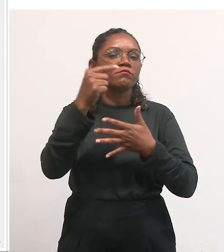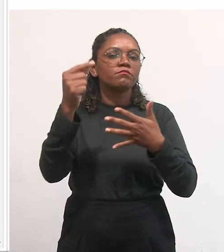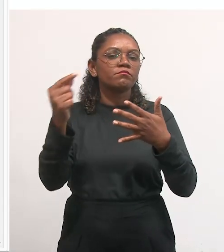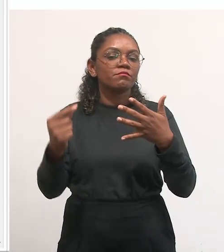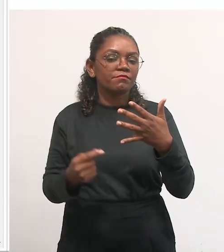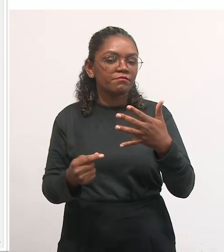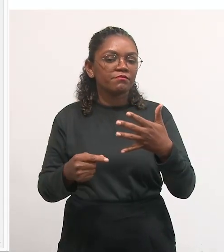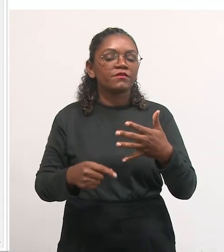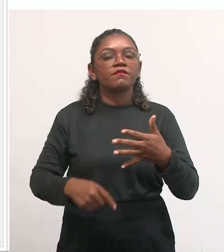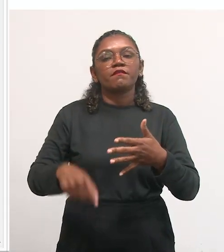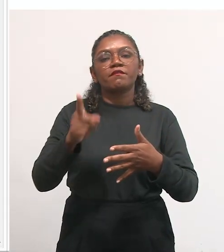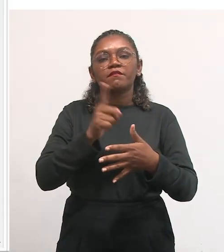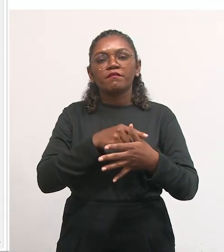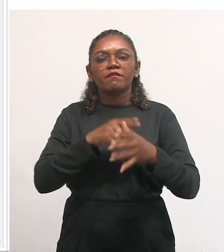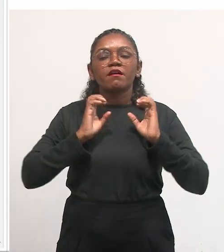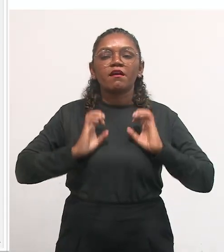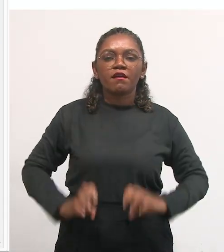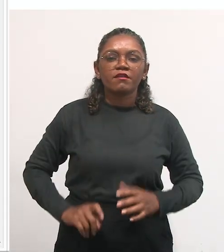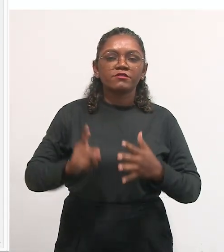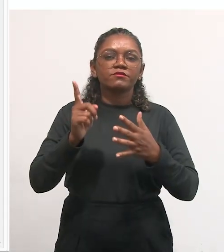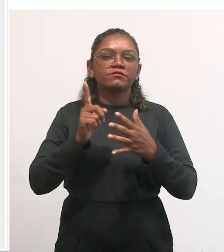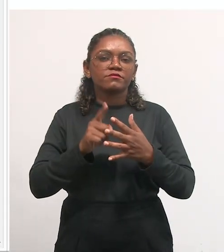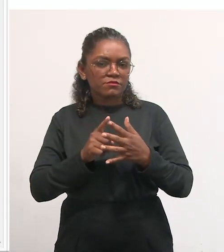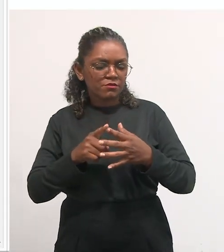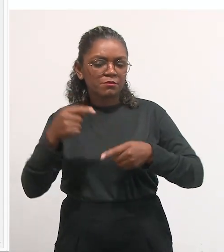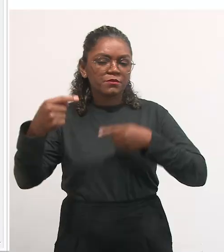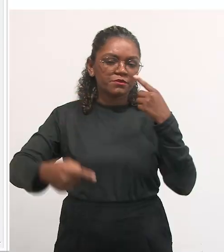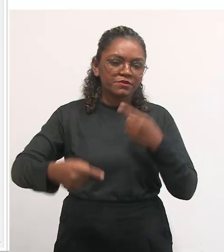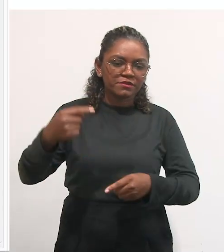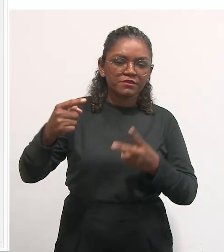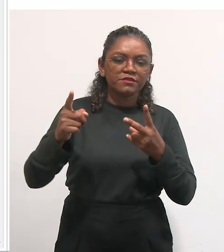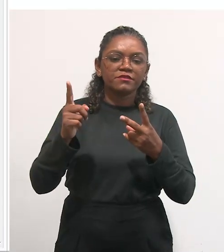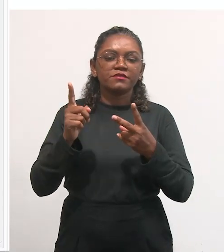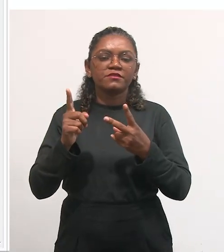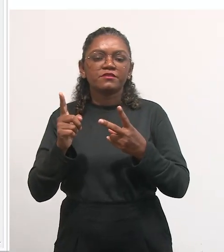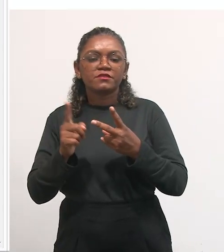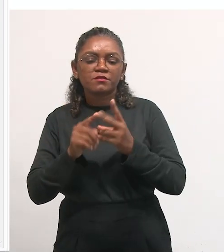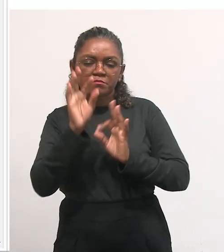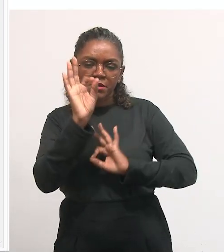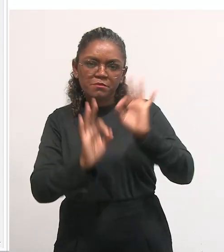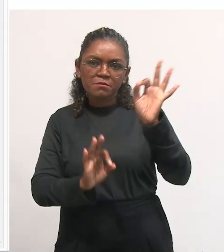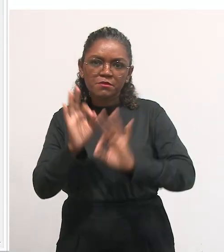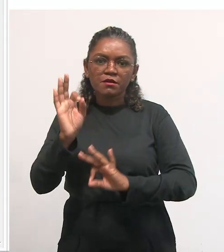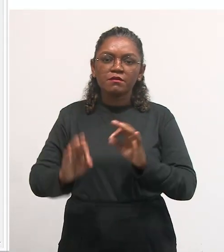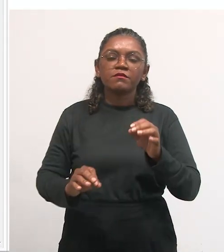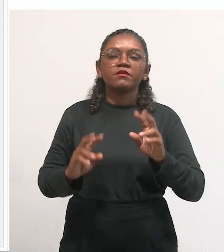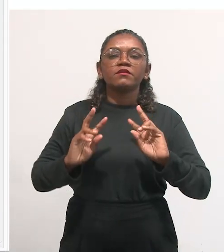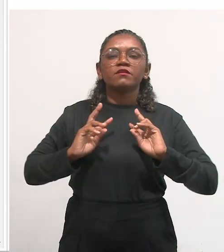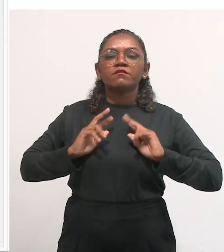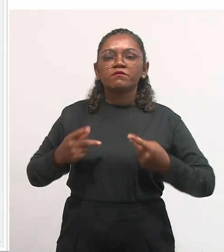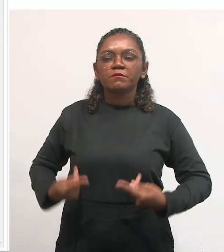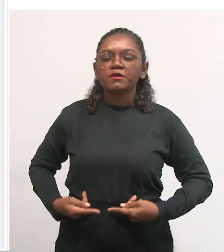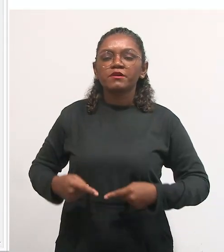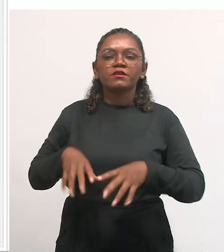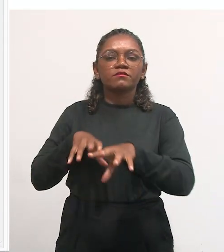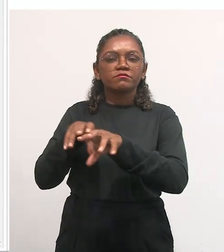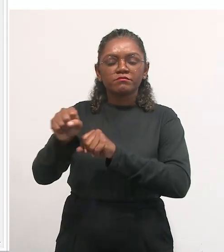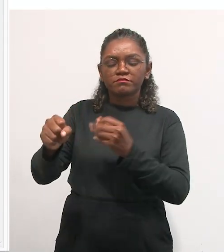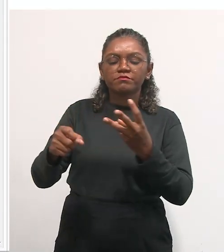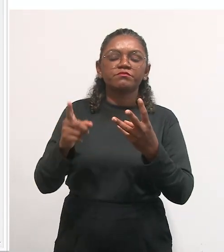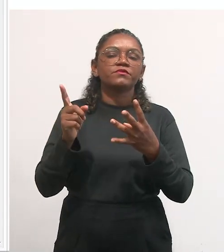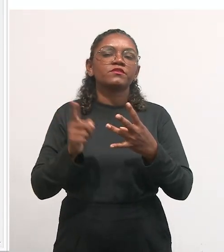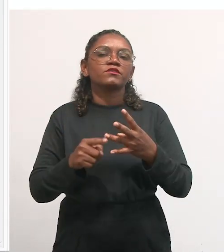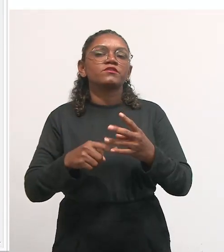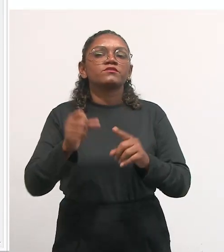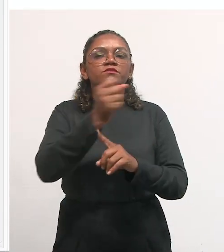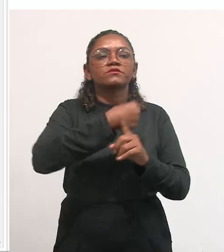políticos, estéticos, que visem a formação humana integral e a construção de uma sociedade justa, democrática e